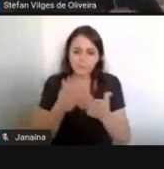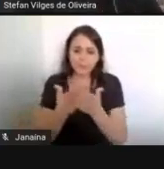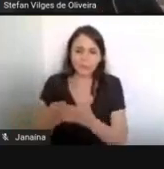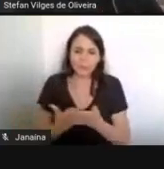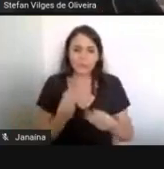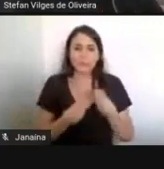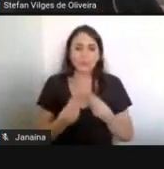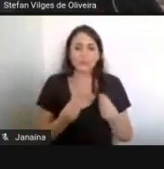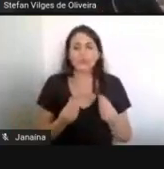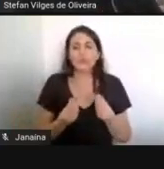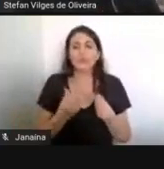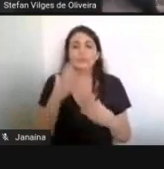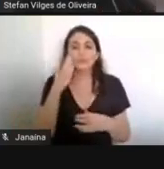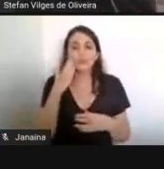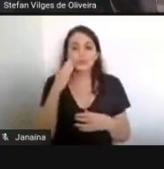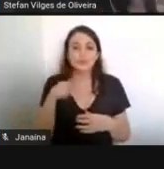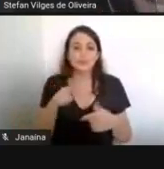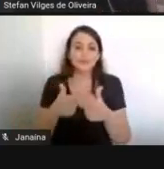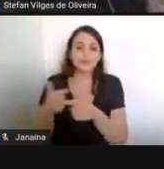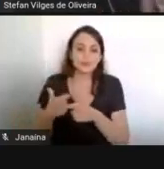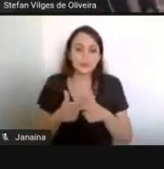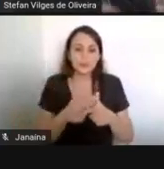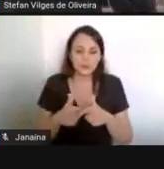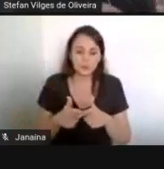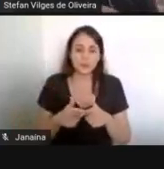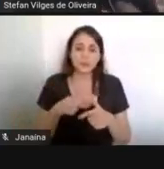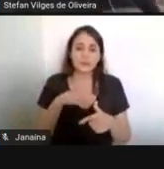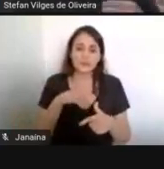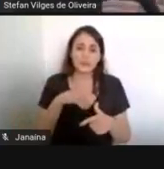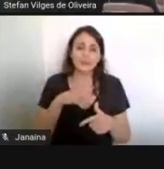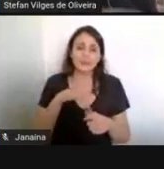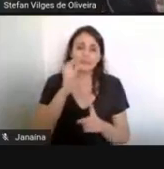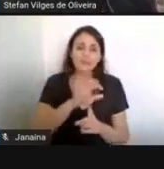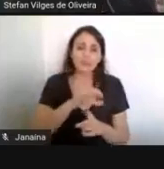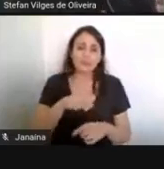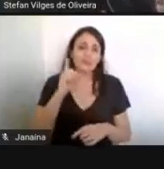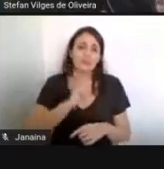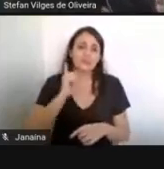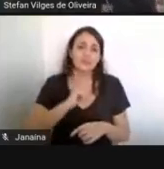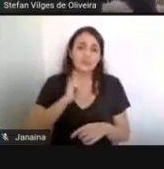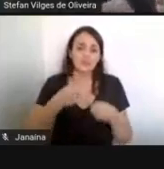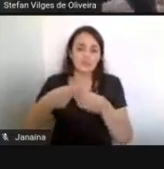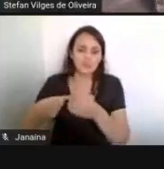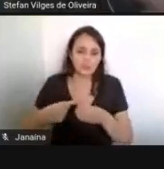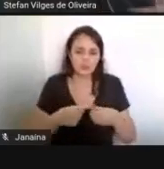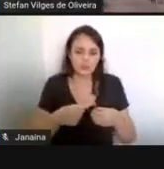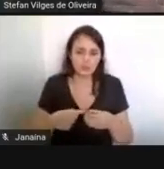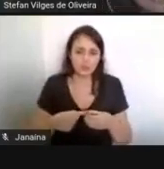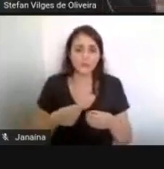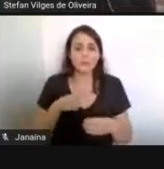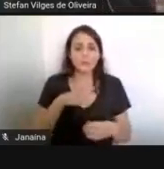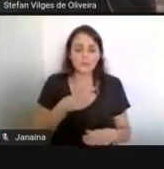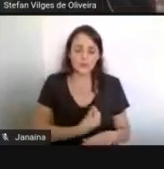vulnerabilidade afeta os municípios mineiros. Nós vivemos um momento onde um dos poucos indicadores que tem se